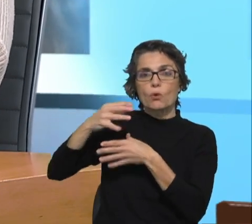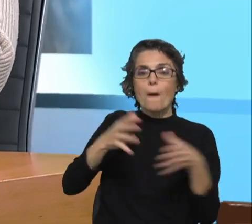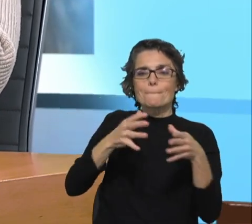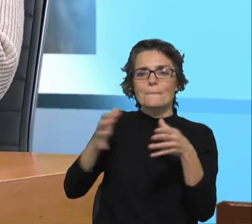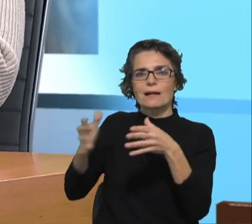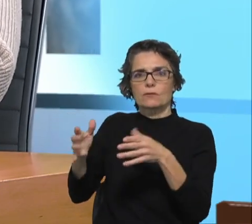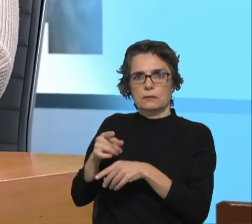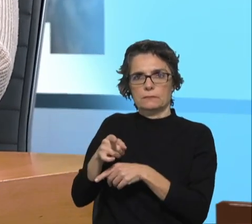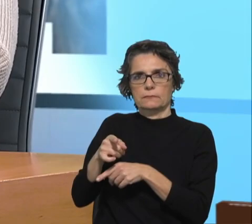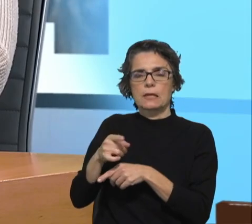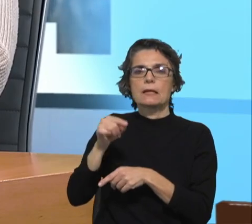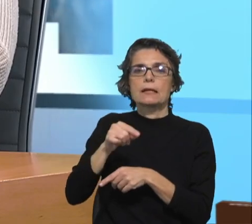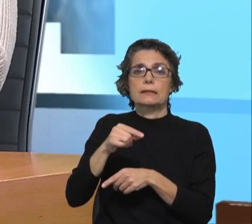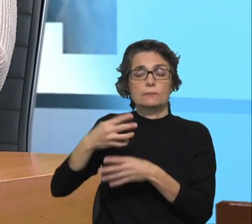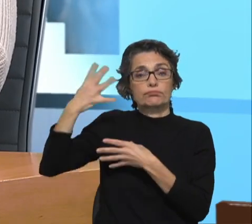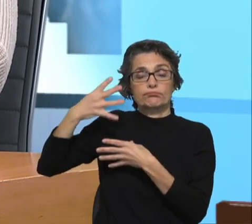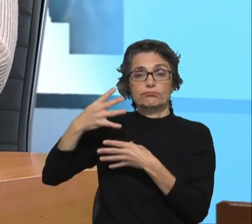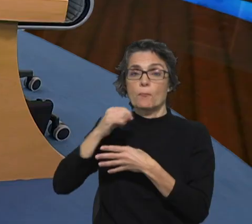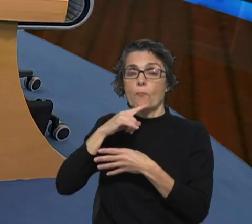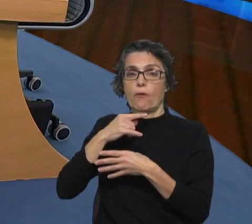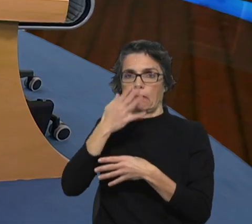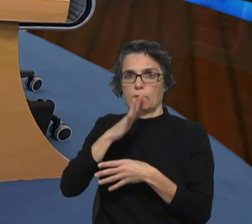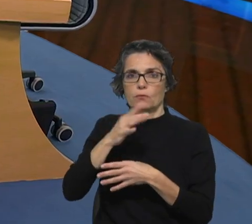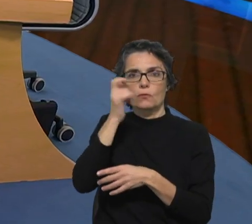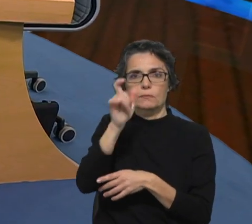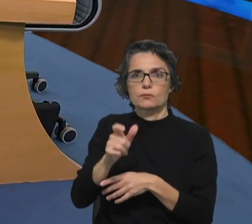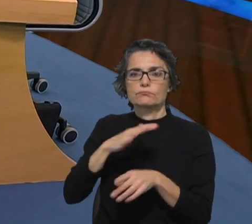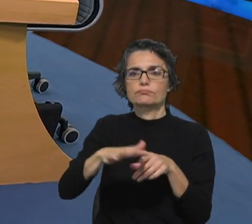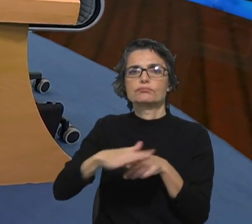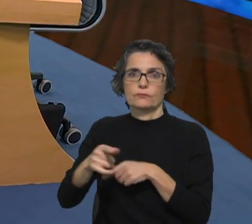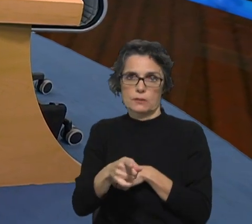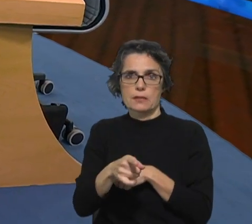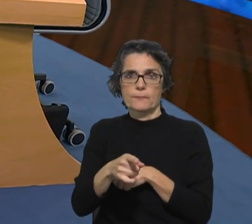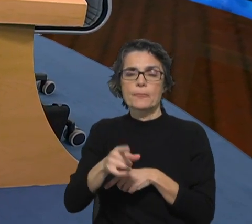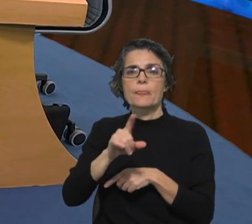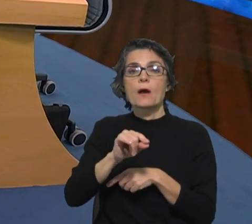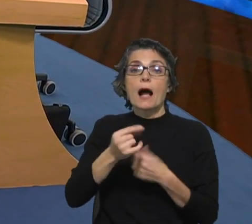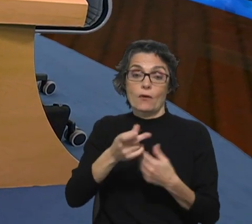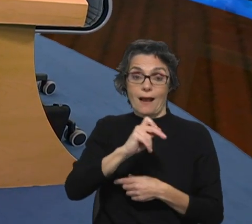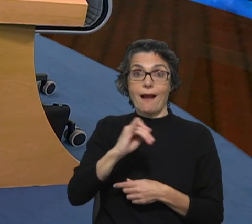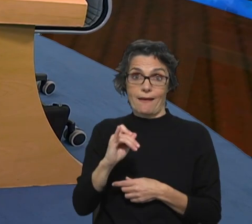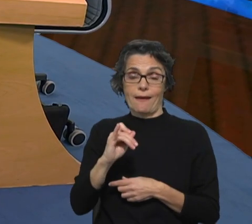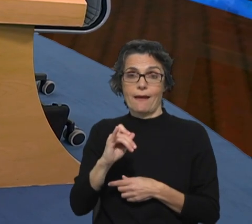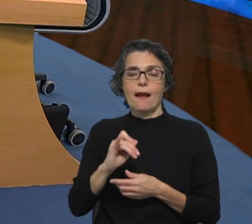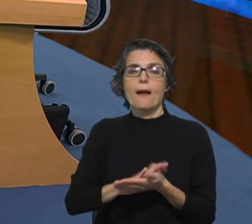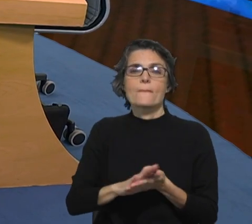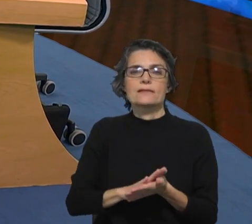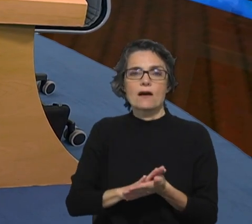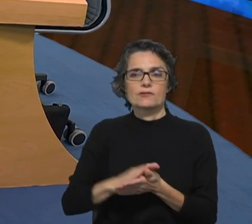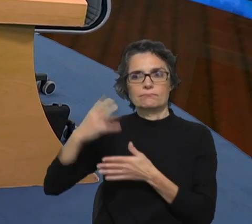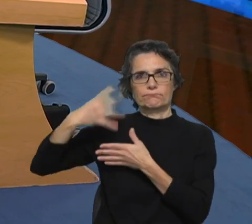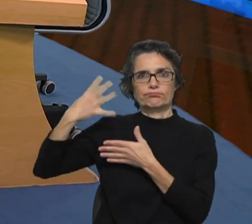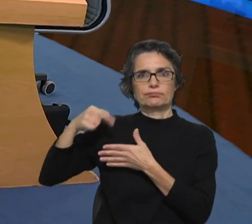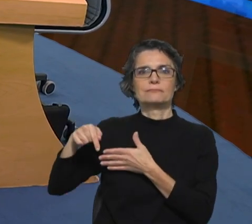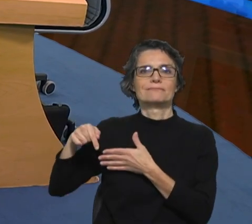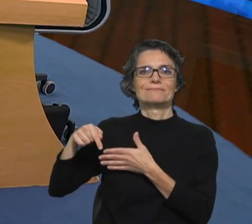algoritmos conseguem afetar o comportamento humano. Quando a inteligência artificial, que é baseada nesses algoritmos, começa também a atuar nos